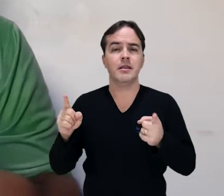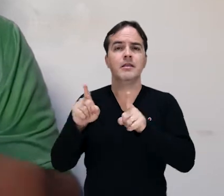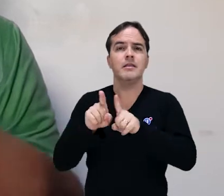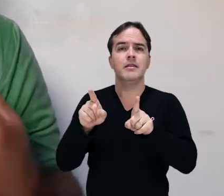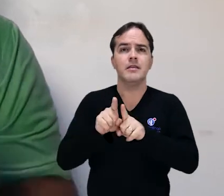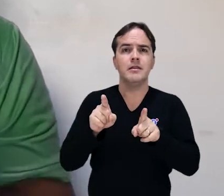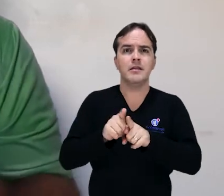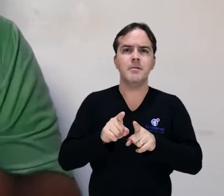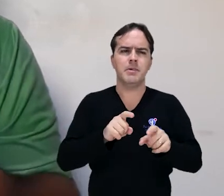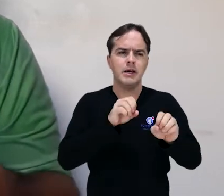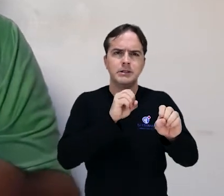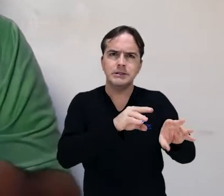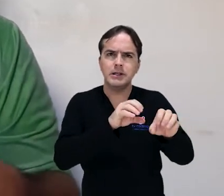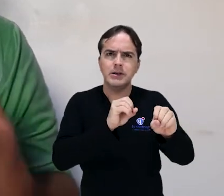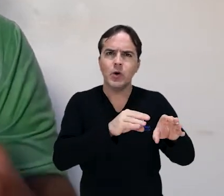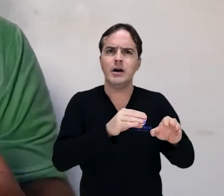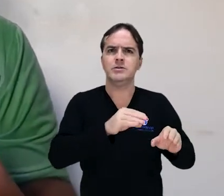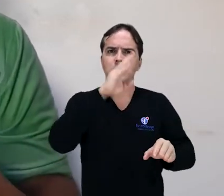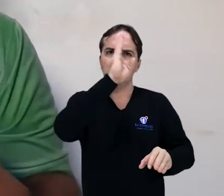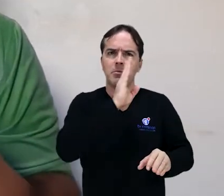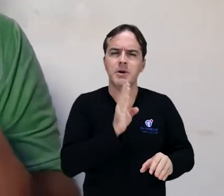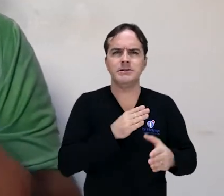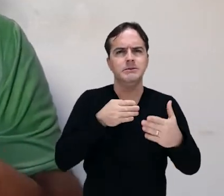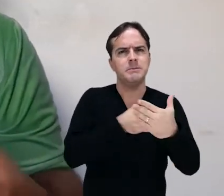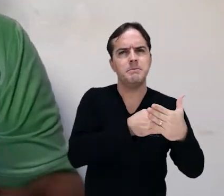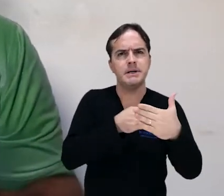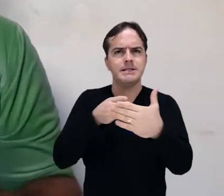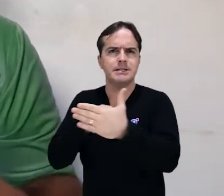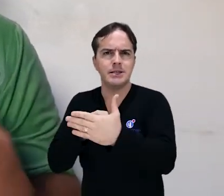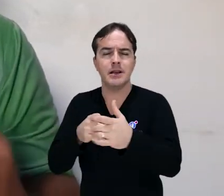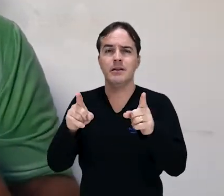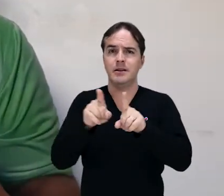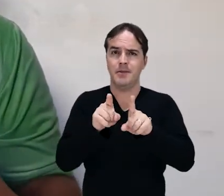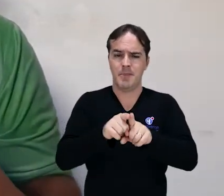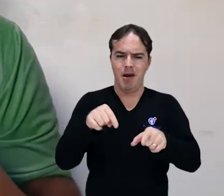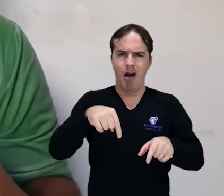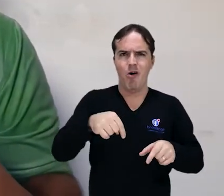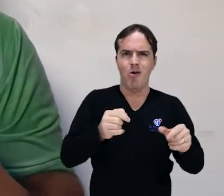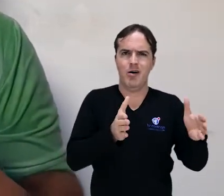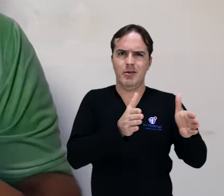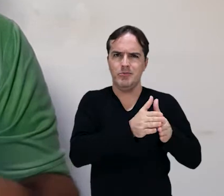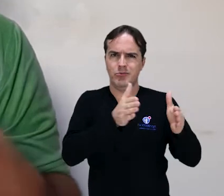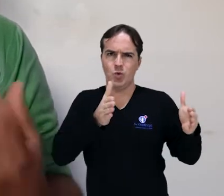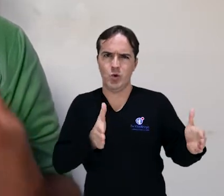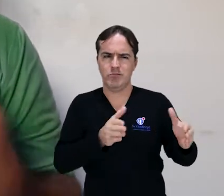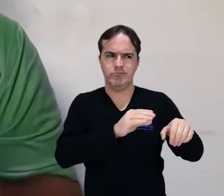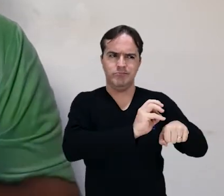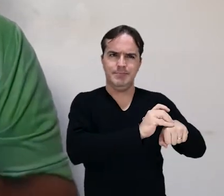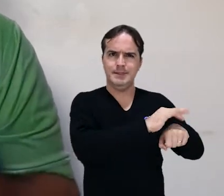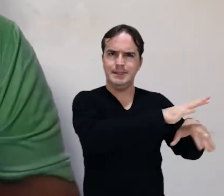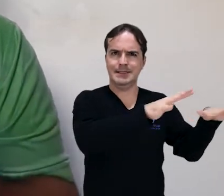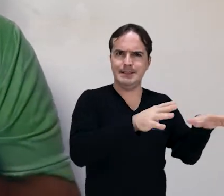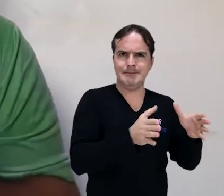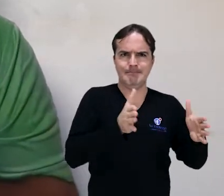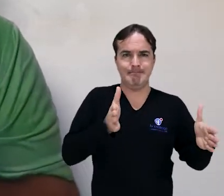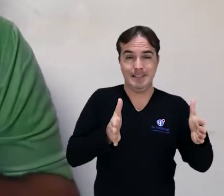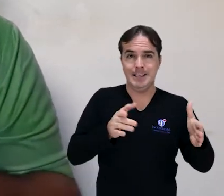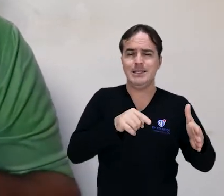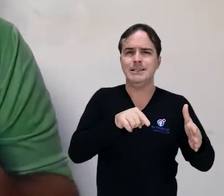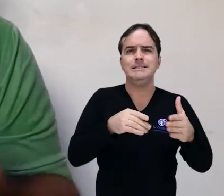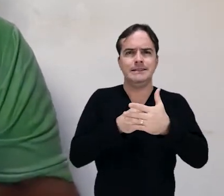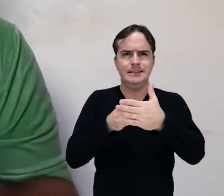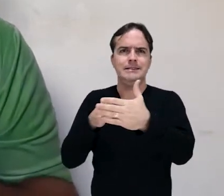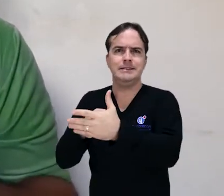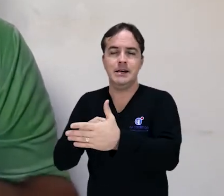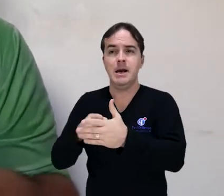que o sistema educacional brasileiro tem e teve que enfrentar a durante a pandemia e o evento é aberto não